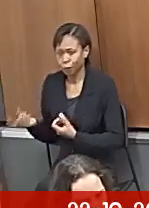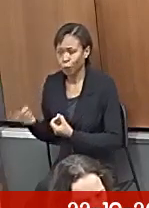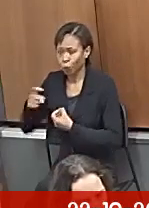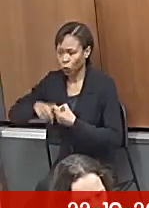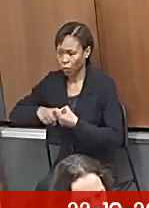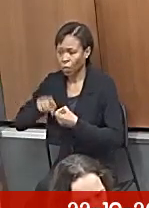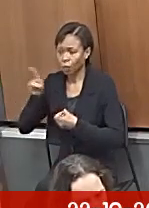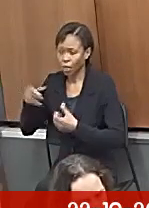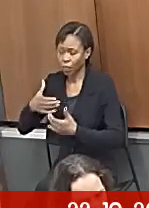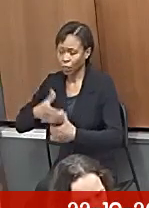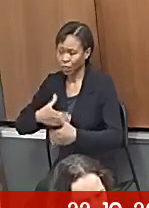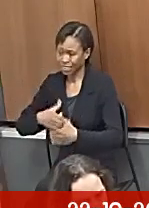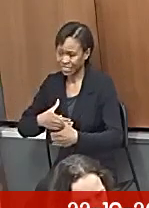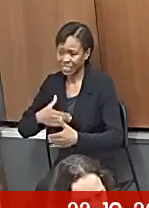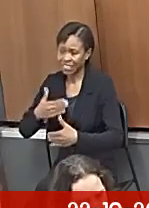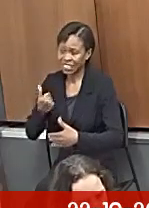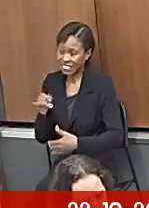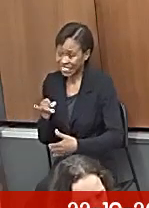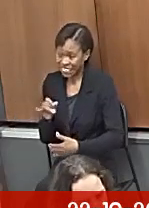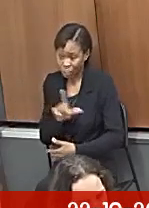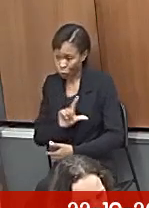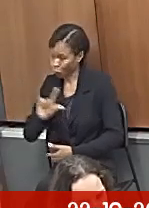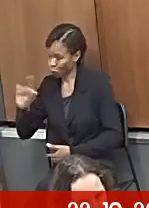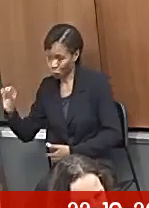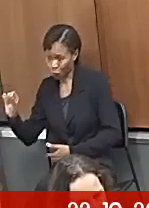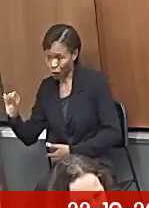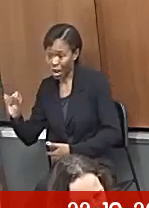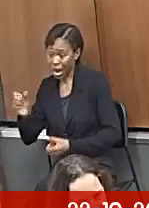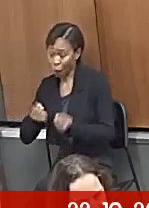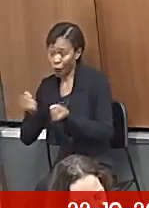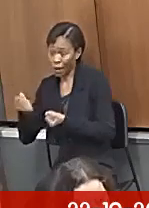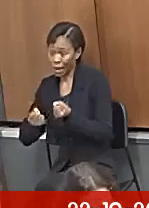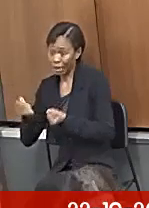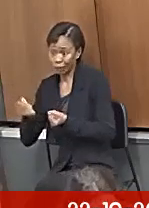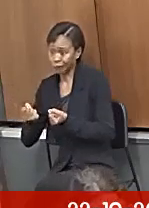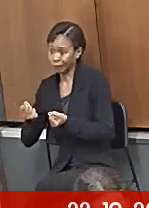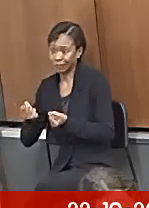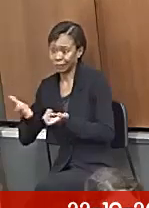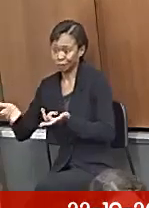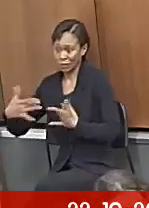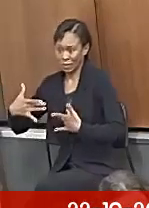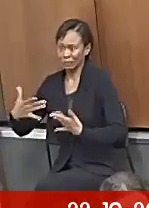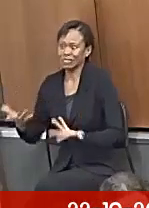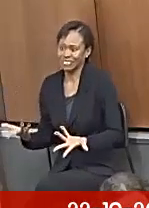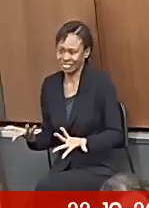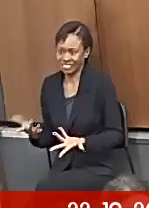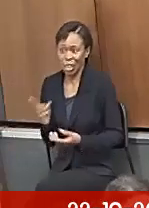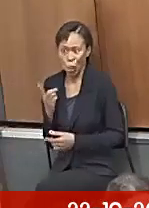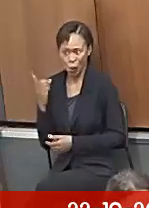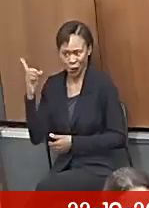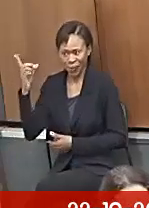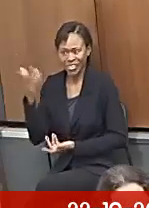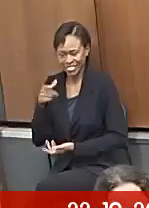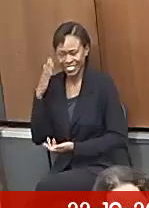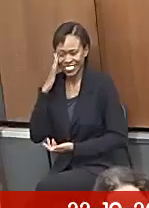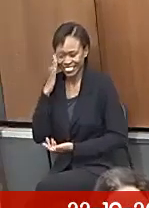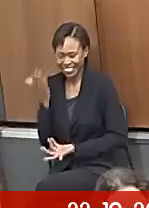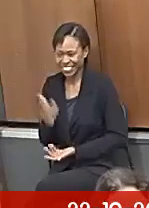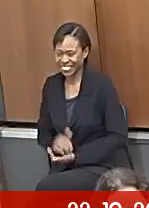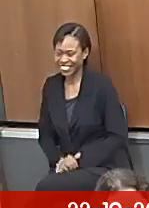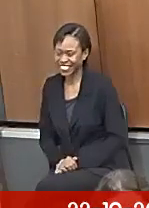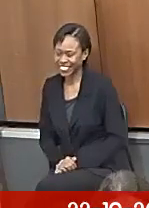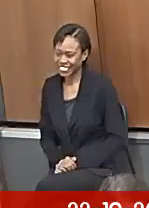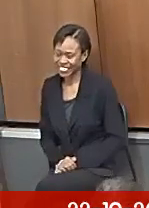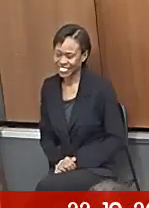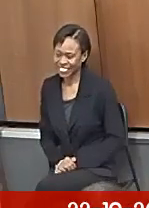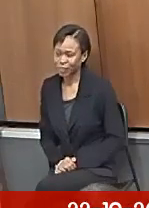cidade administrativa, e se eu não for agora, o carro me deixa. Tá? Vocês sabem onde é a cidade. Né? Sim. Pela ordem, deputado, eu